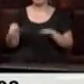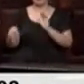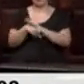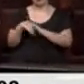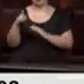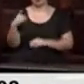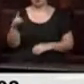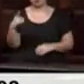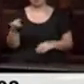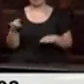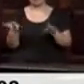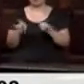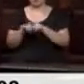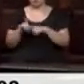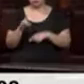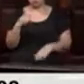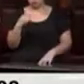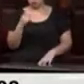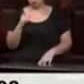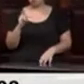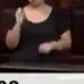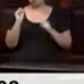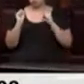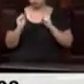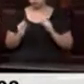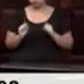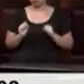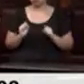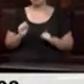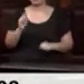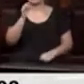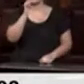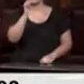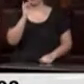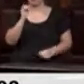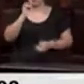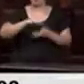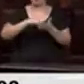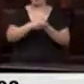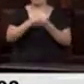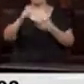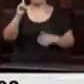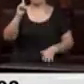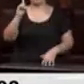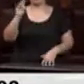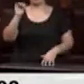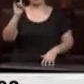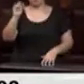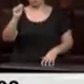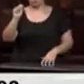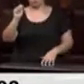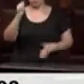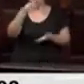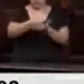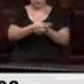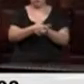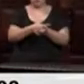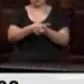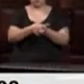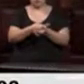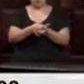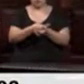adquiridos de que ver o recurso do DUDA para pagar as suas folhas. Então, senhor